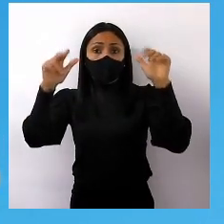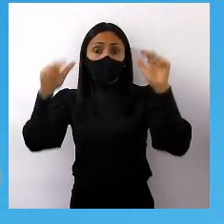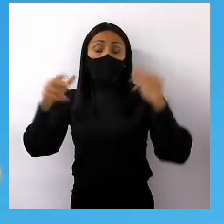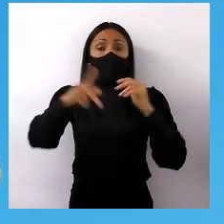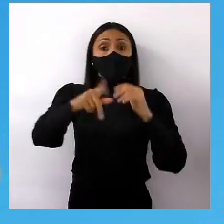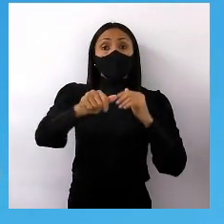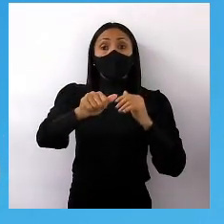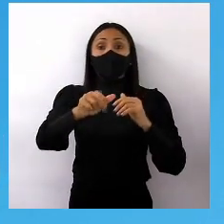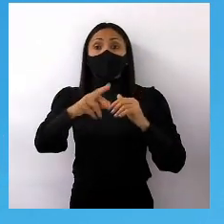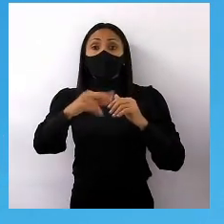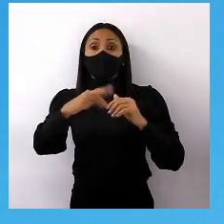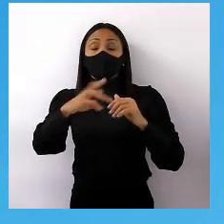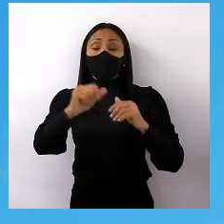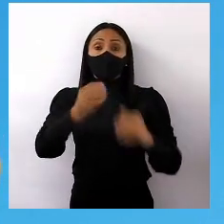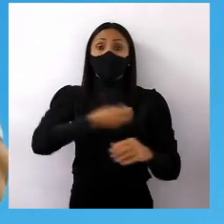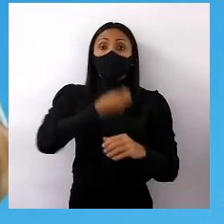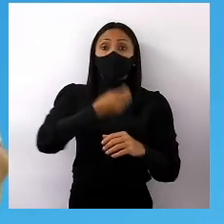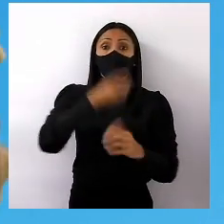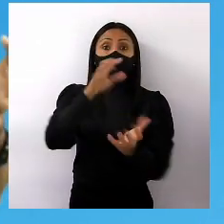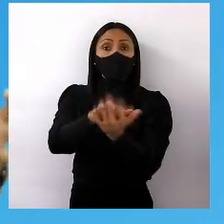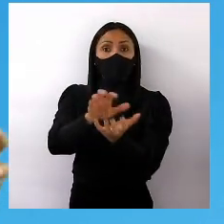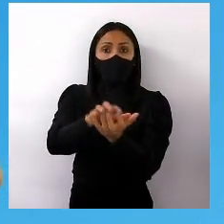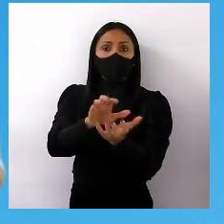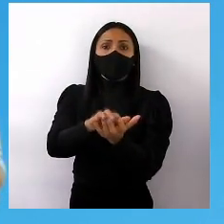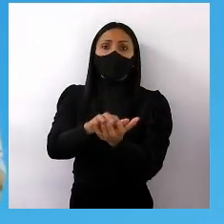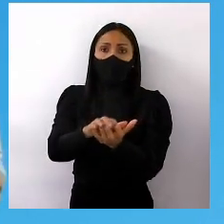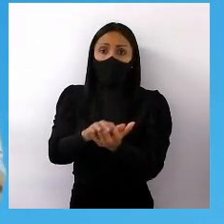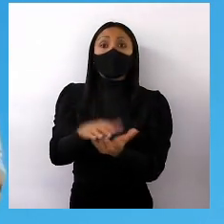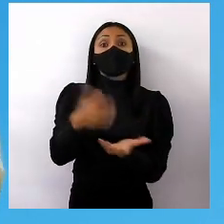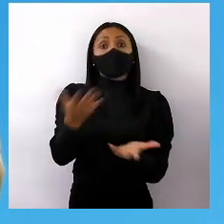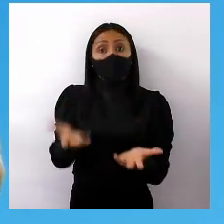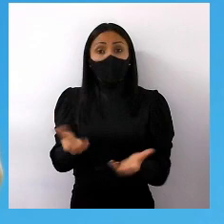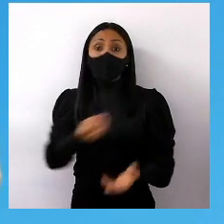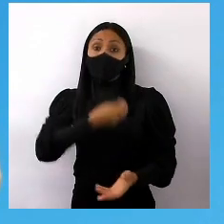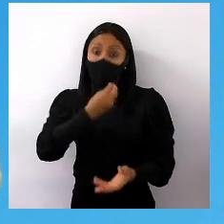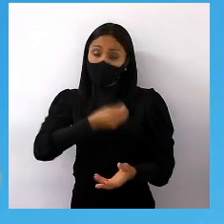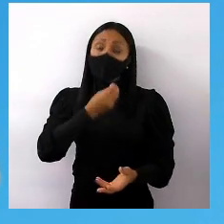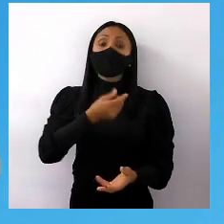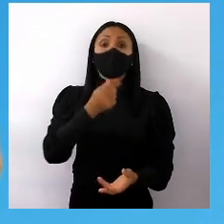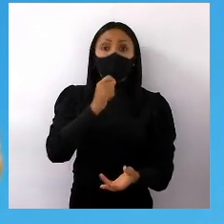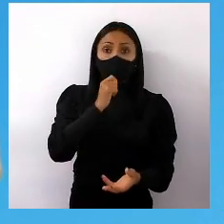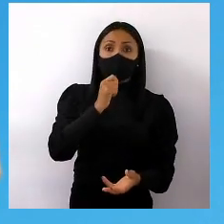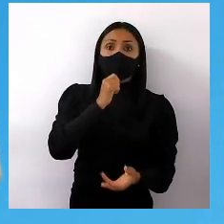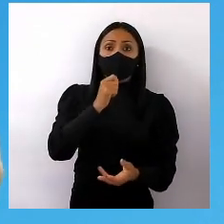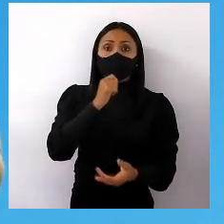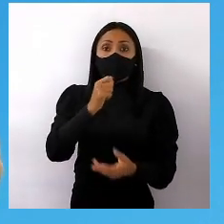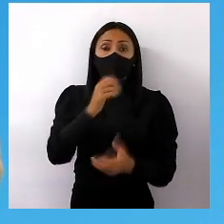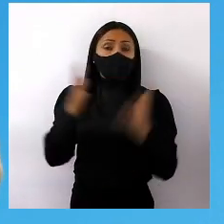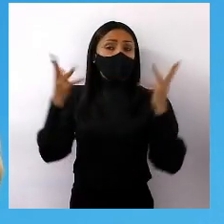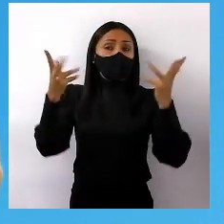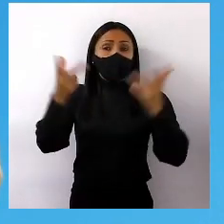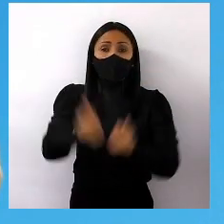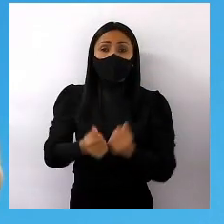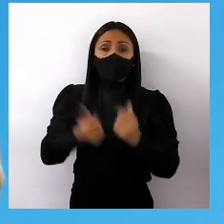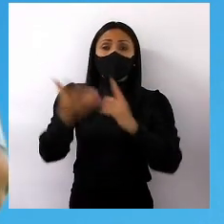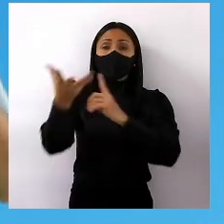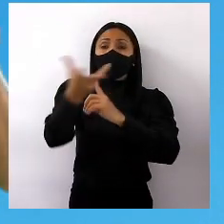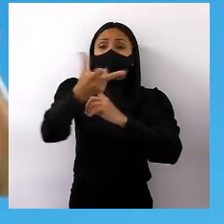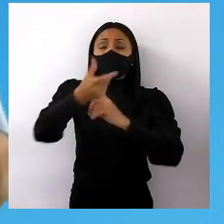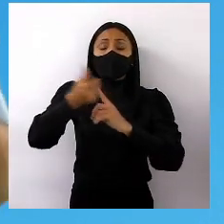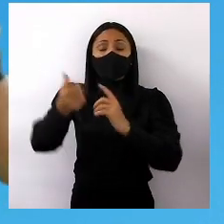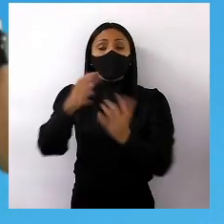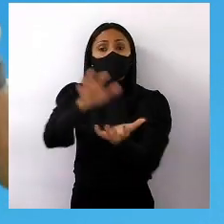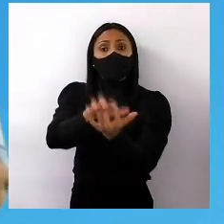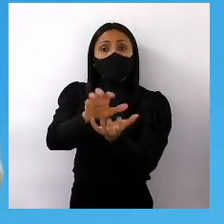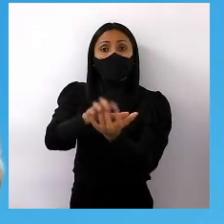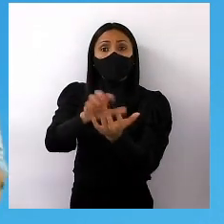Pernambuco. André recebeu esse título ainda em vida e esse título é dado a todos os artistas pernambucanos que contribuíram